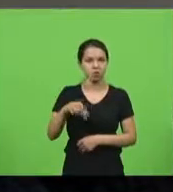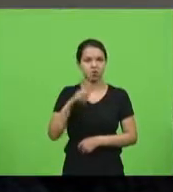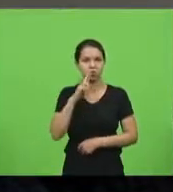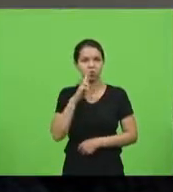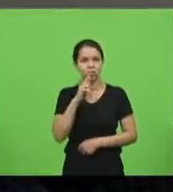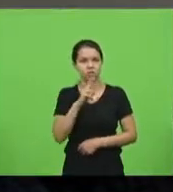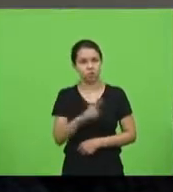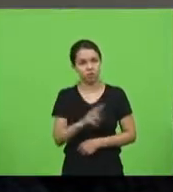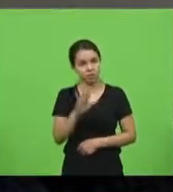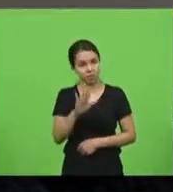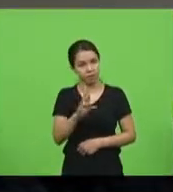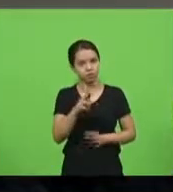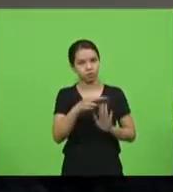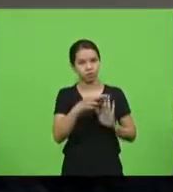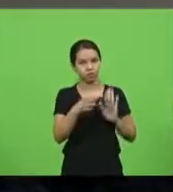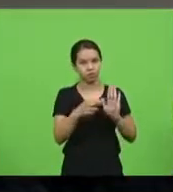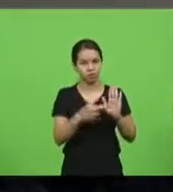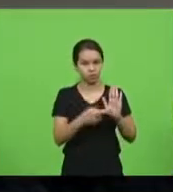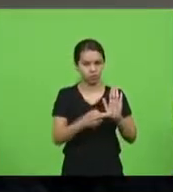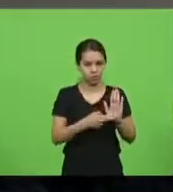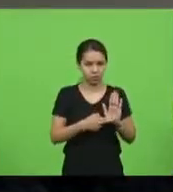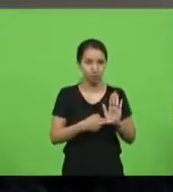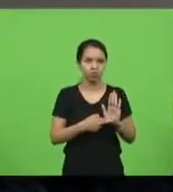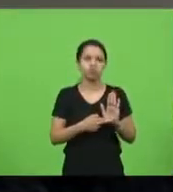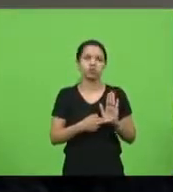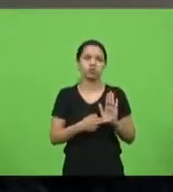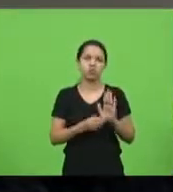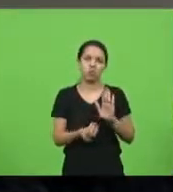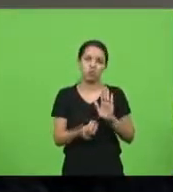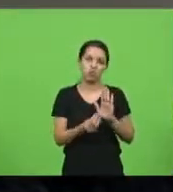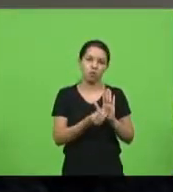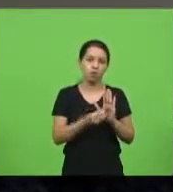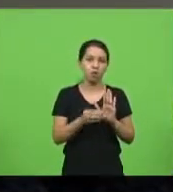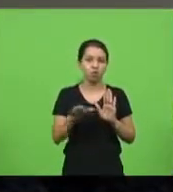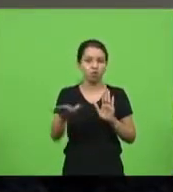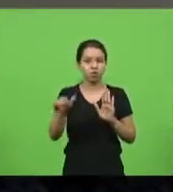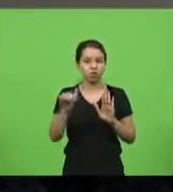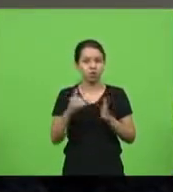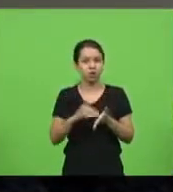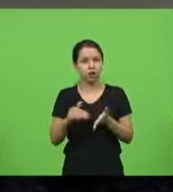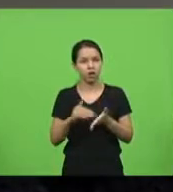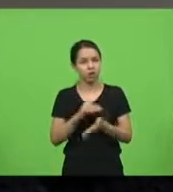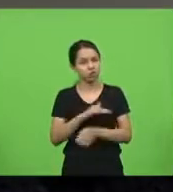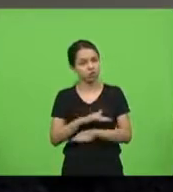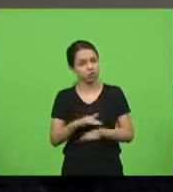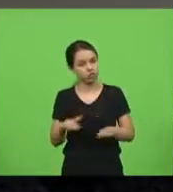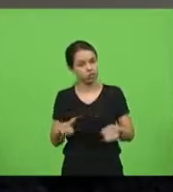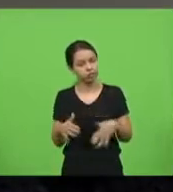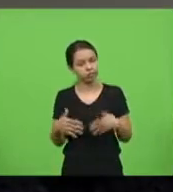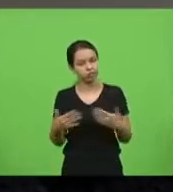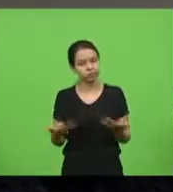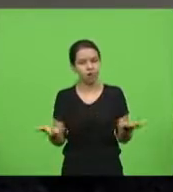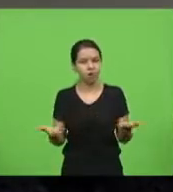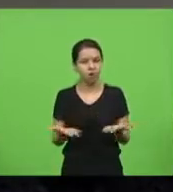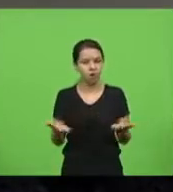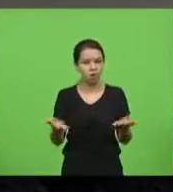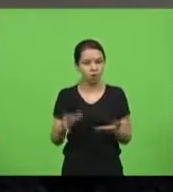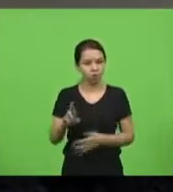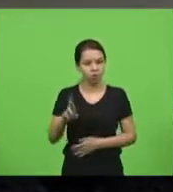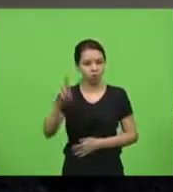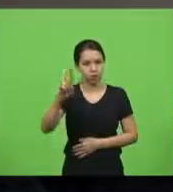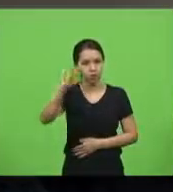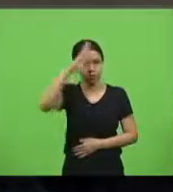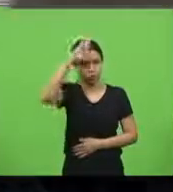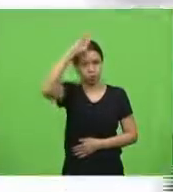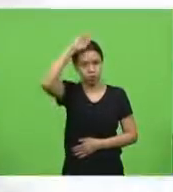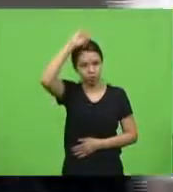só permite a convocação de secretários, cabe ao comandante do Bombeiro, que agora é o que responde pela Secretaria